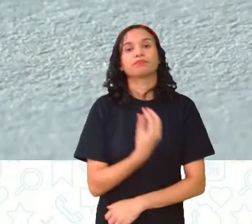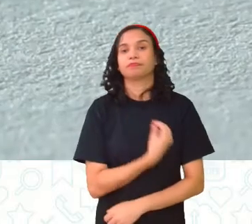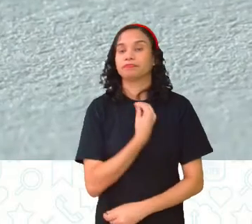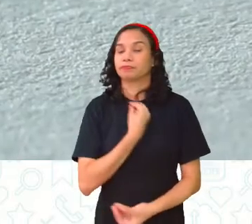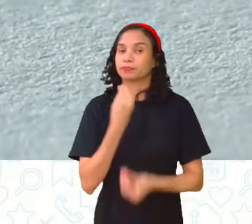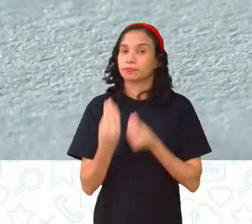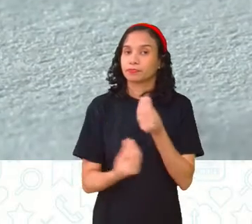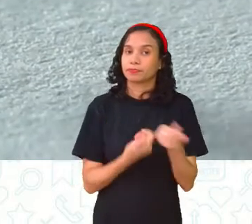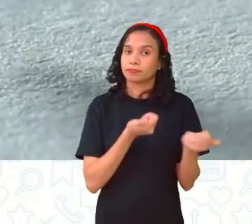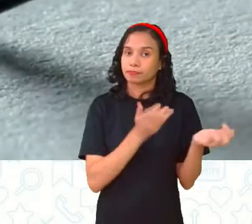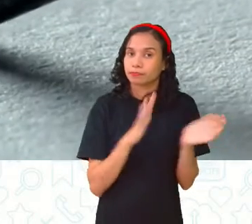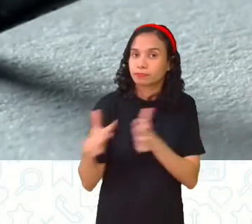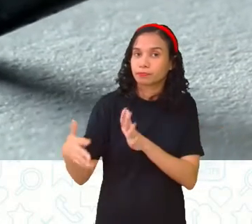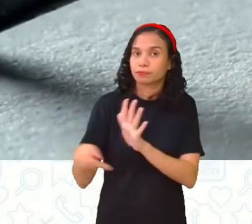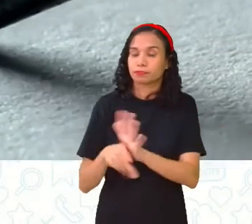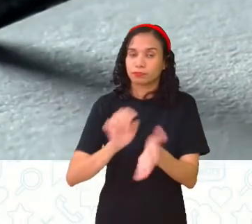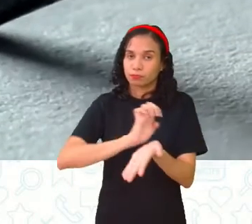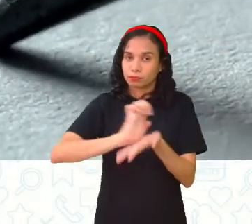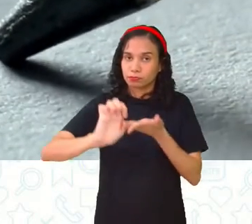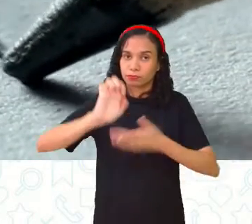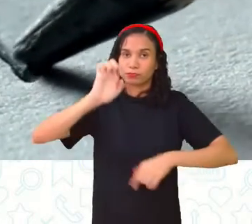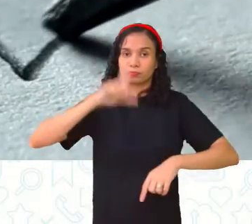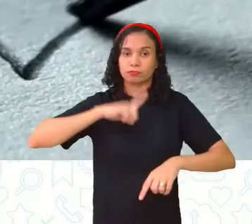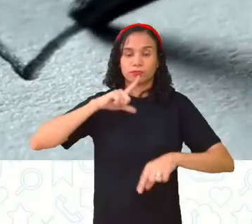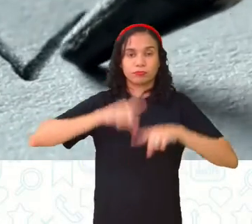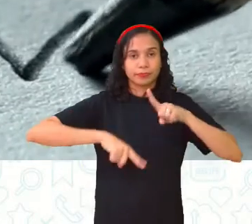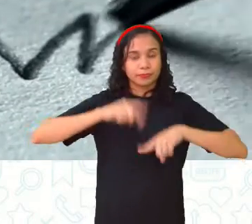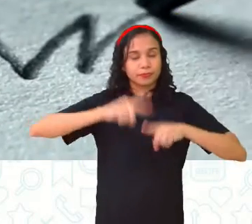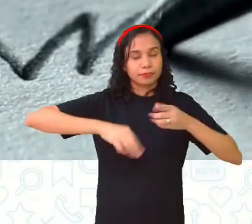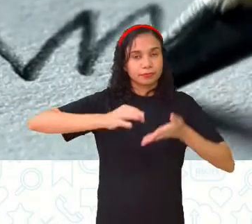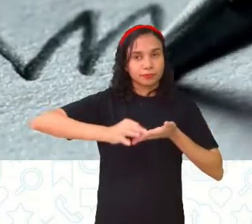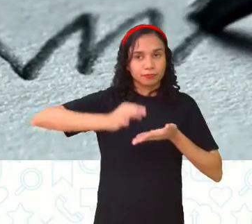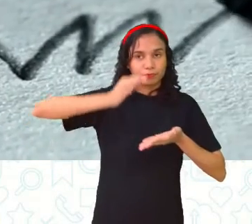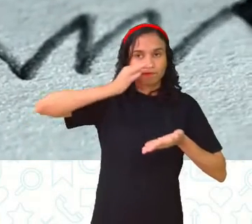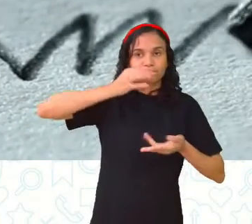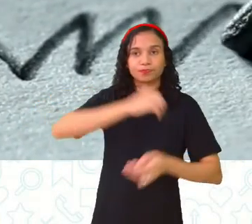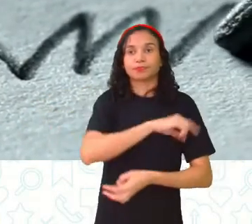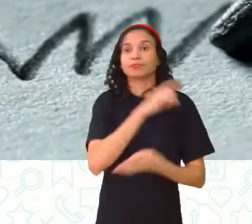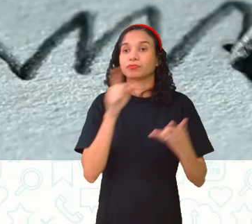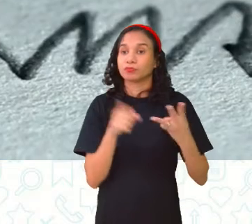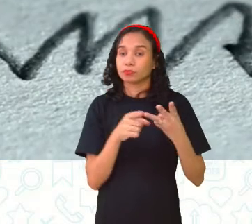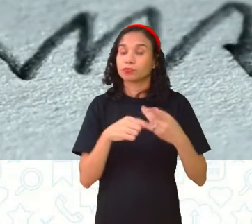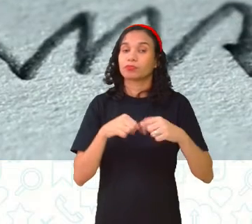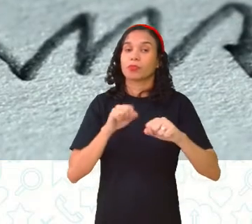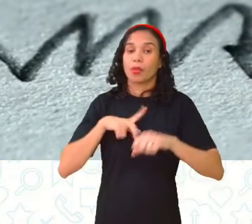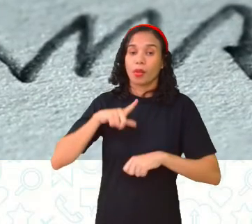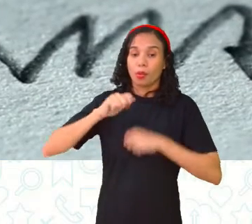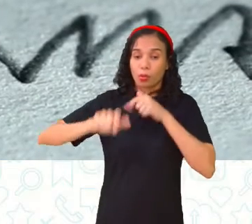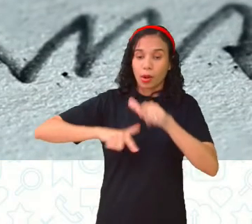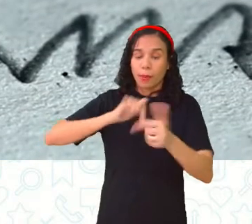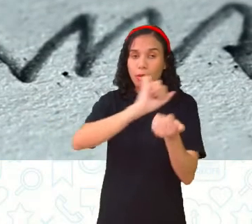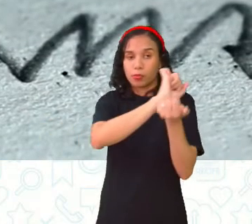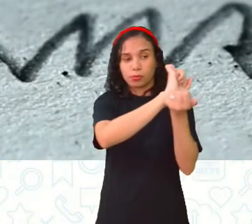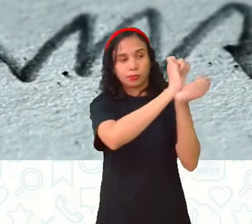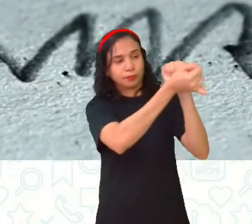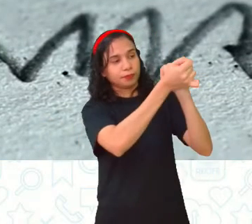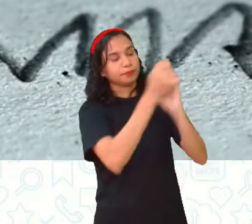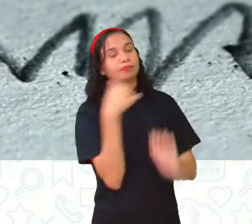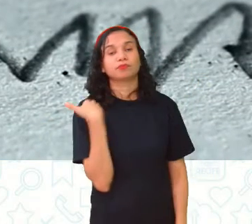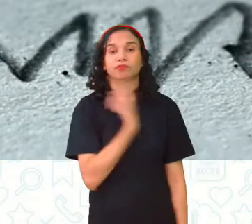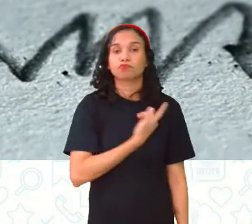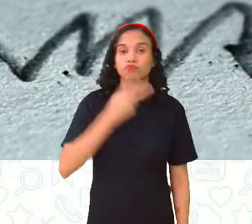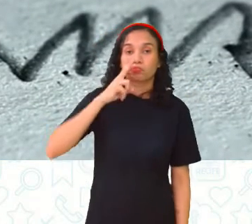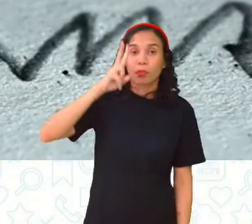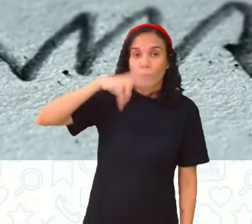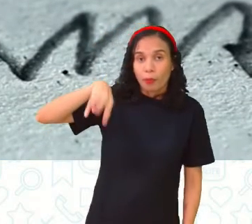desse processo aí da exportação do café. E a força de trabalho escravo também, né, que a gente viu que